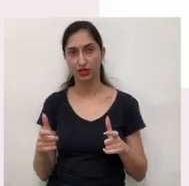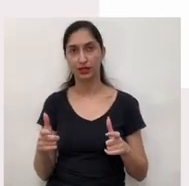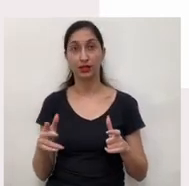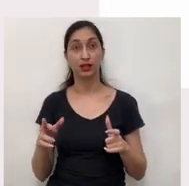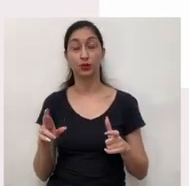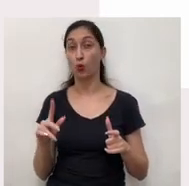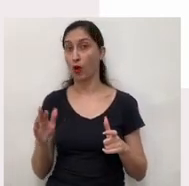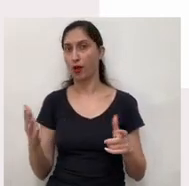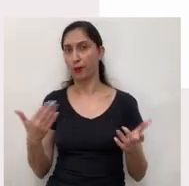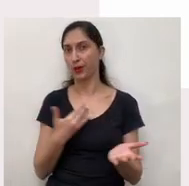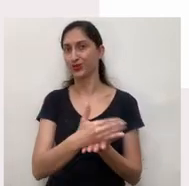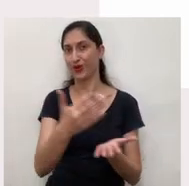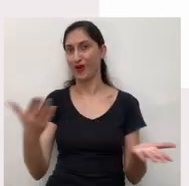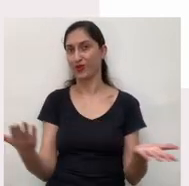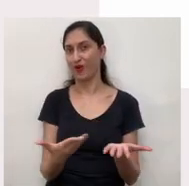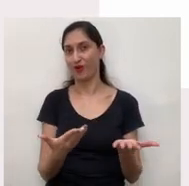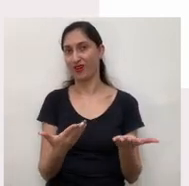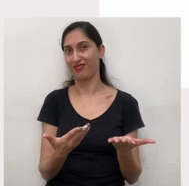em constante,